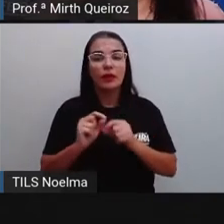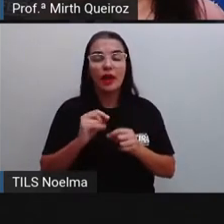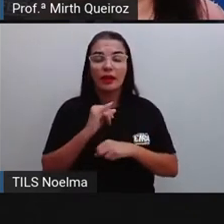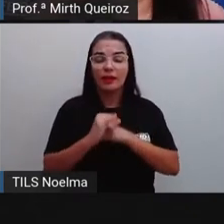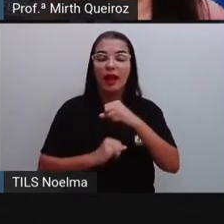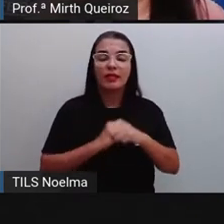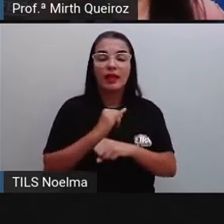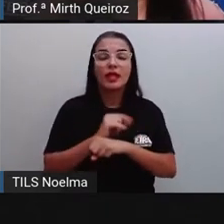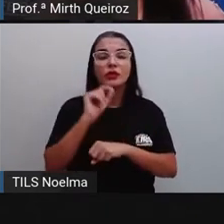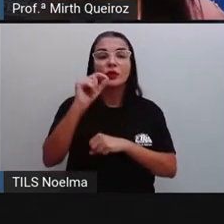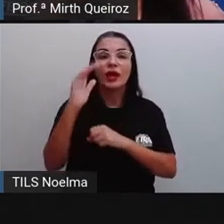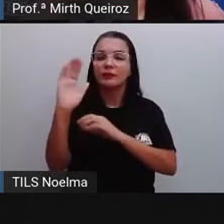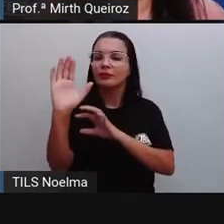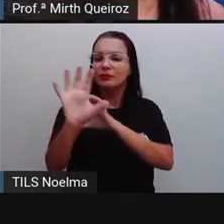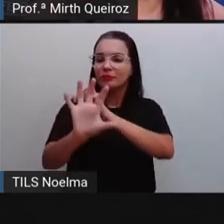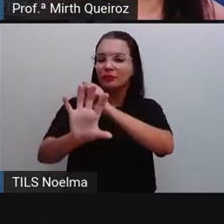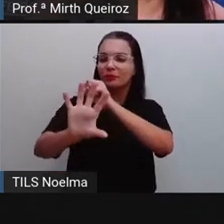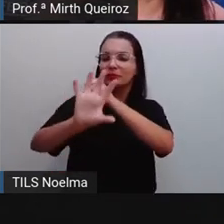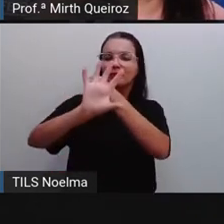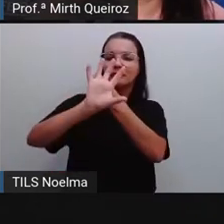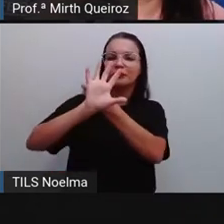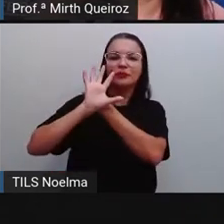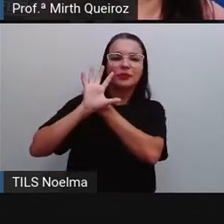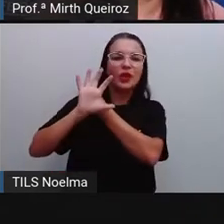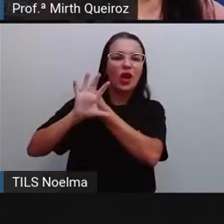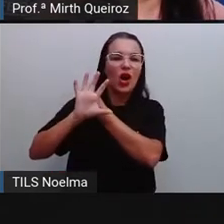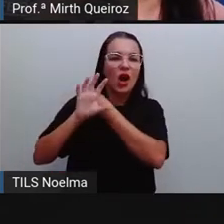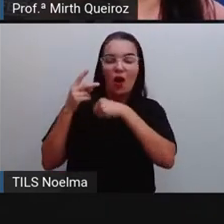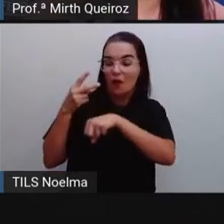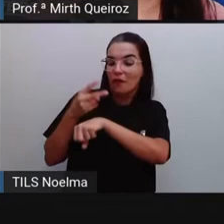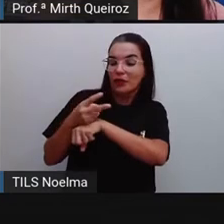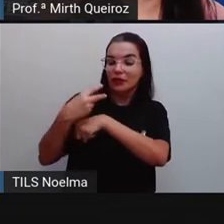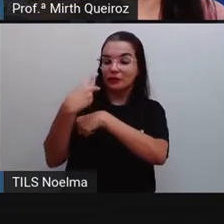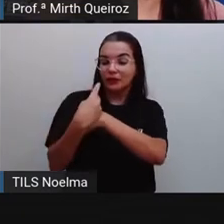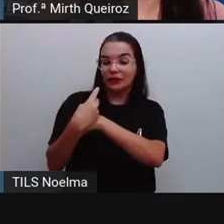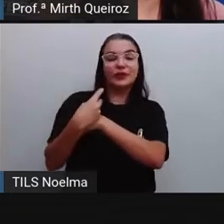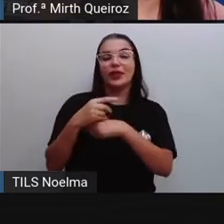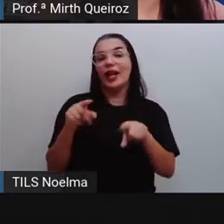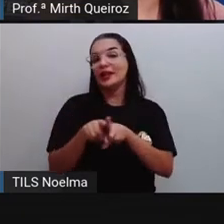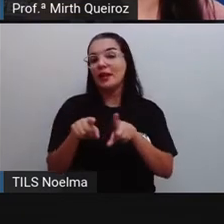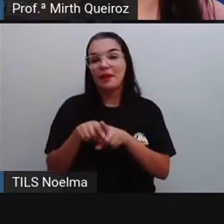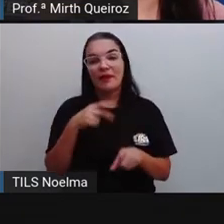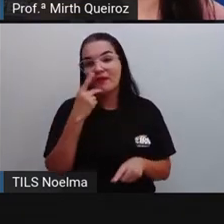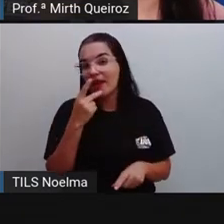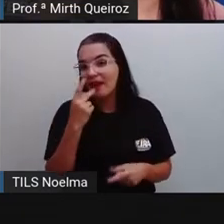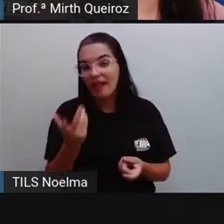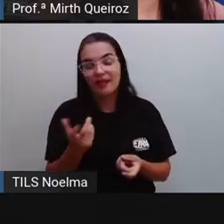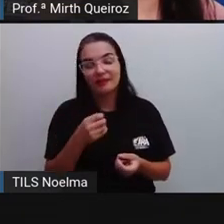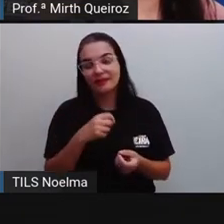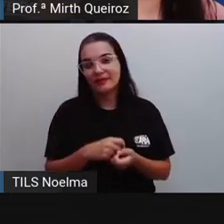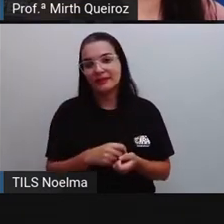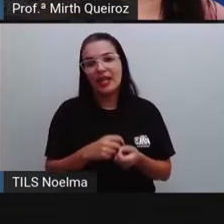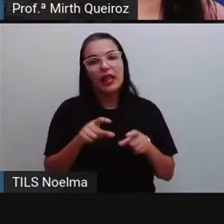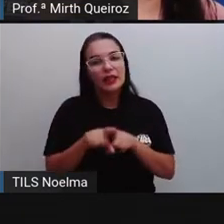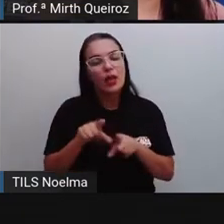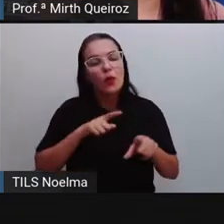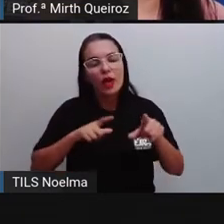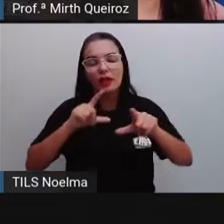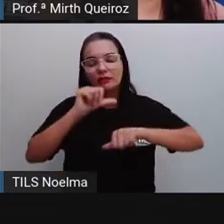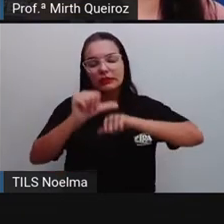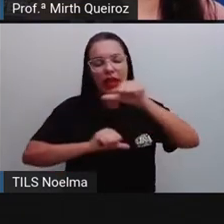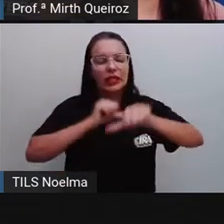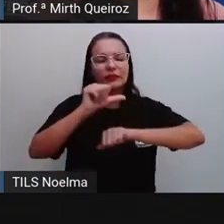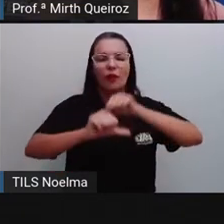internet, fazer chamadas de voz, fazer chamadas de vídeo. Olha só o quanto os meios de comunicação